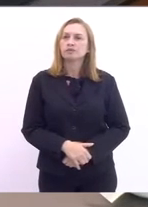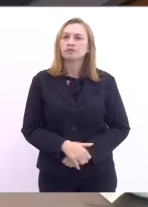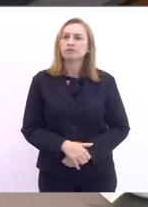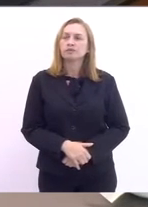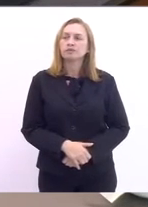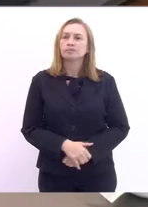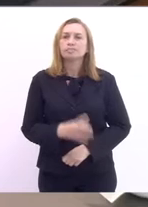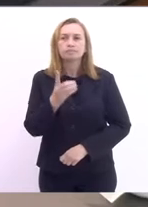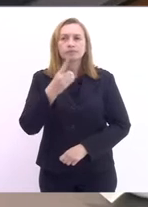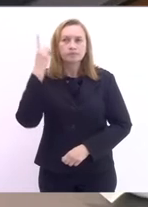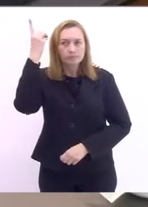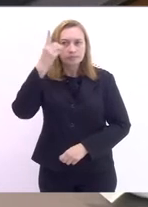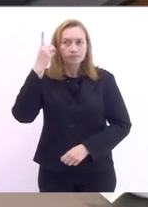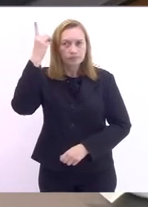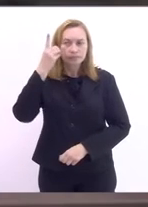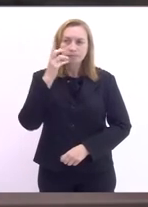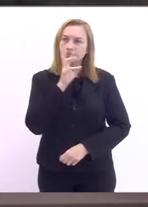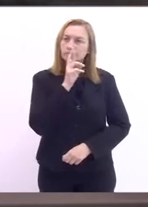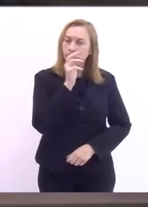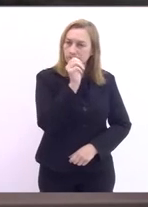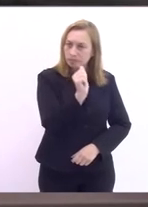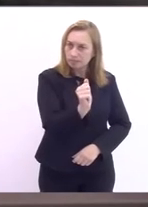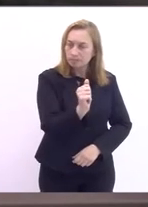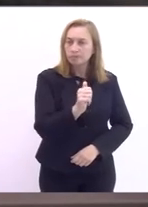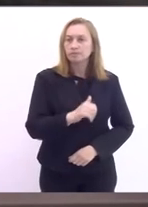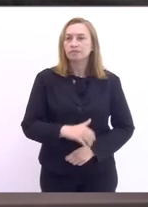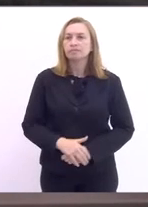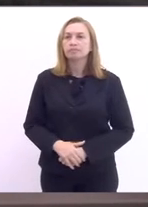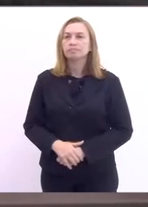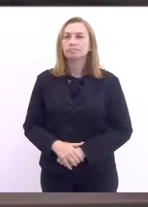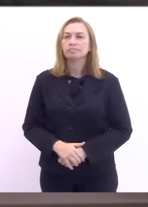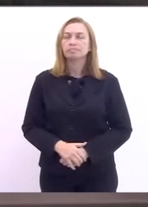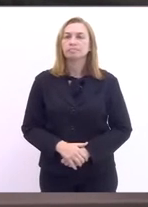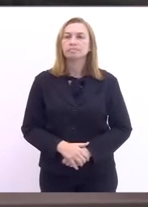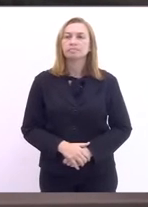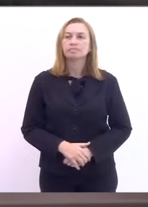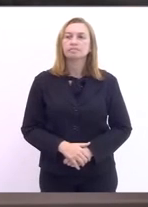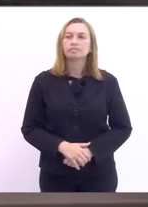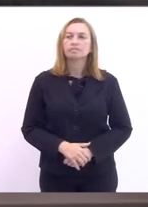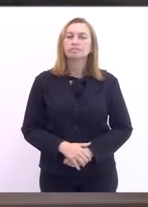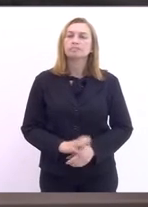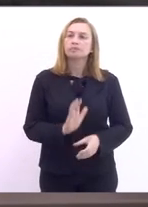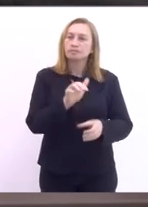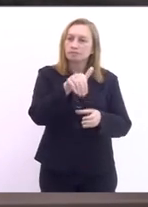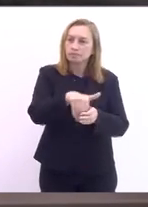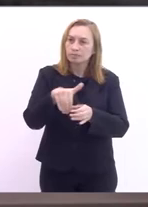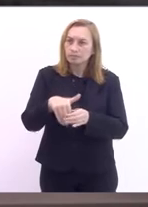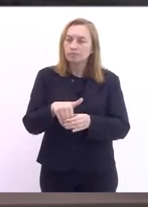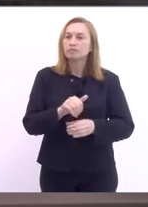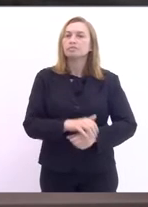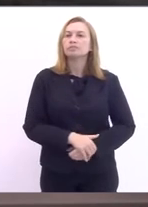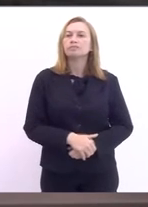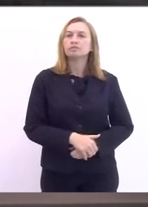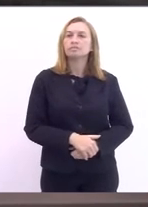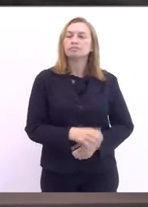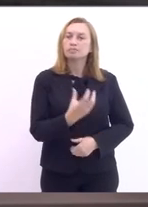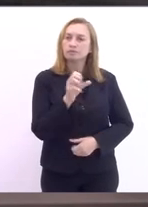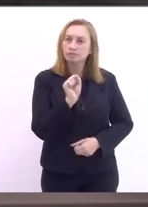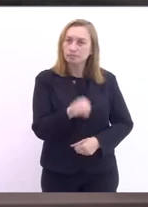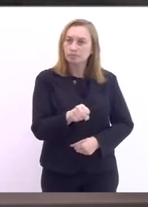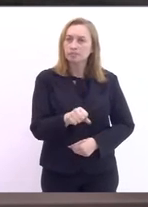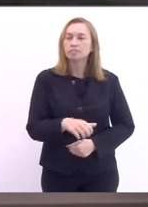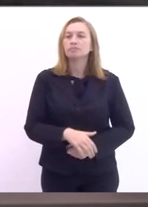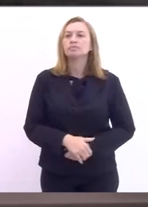O deputado Rodrigo Amorim já alocou seu voto